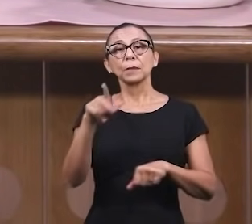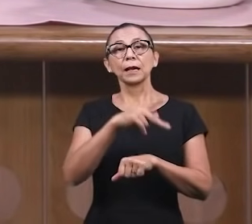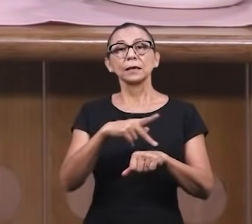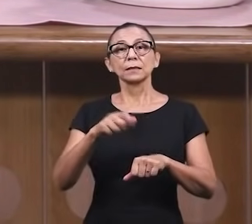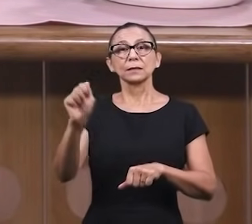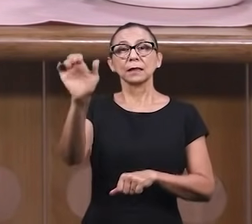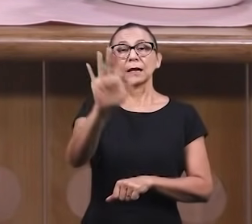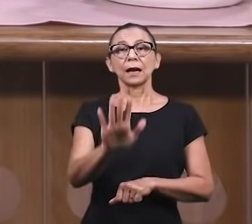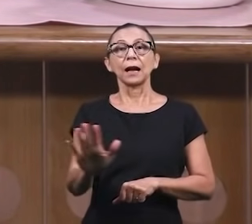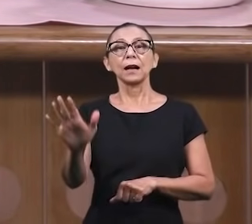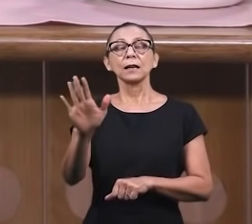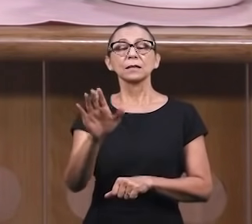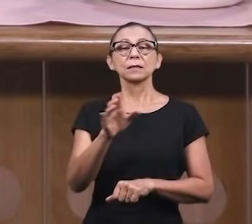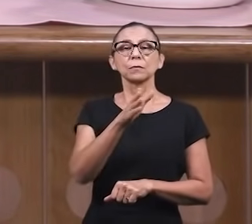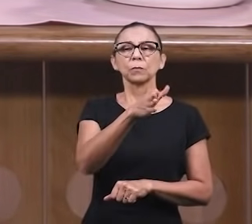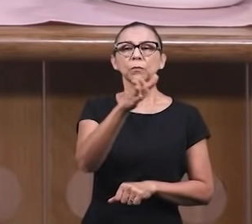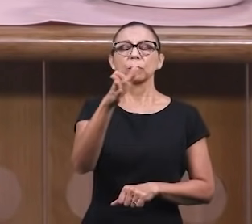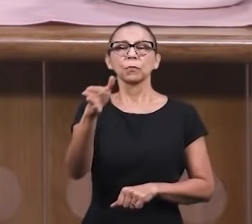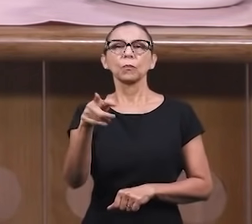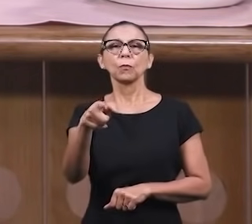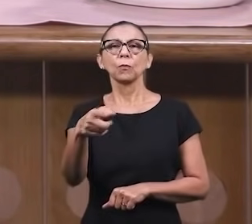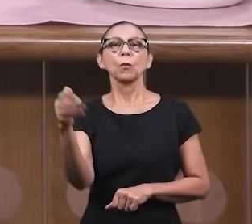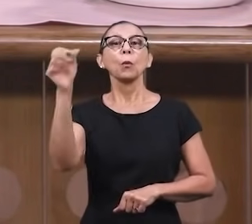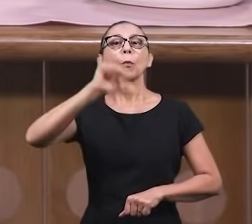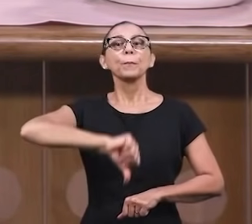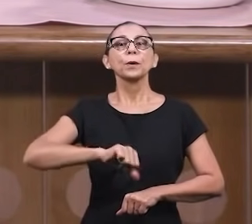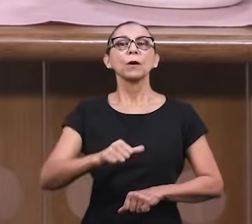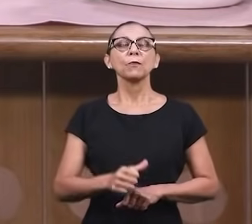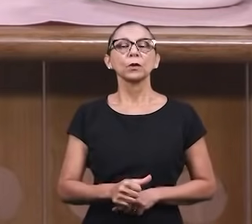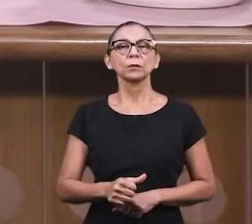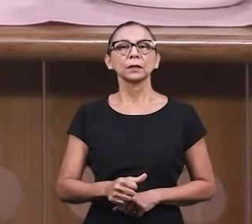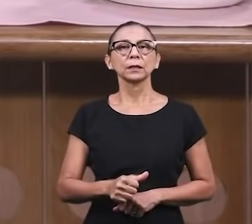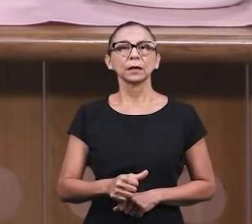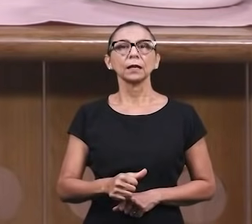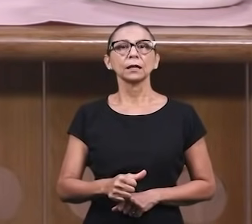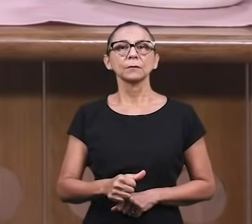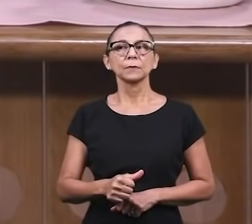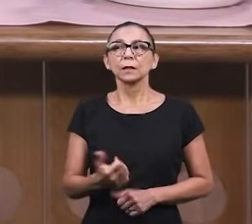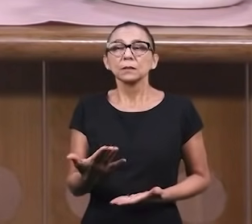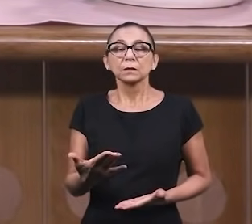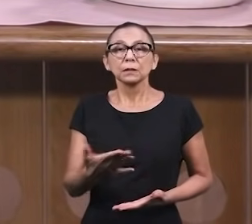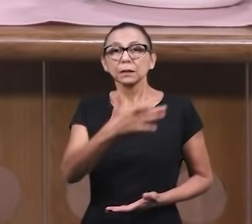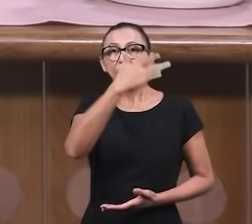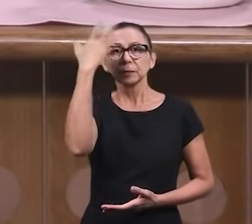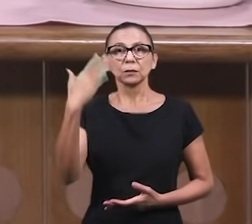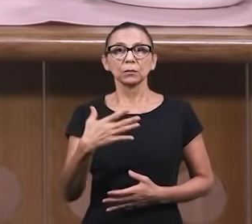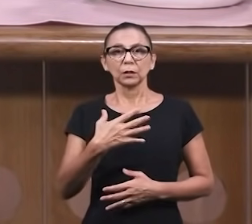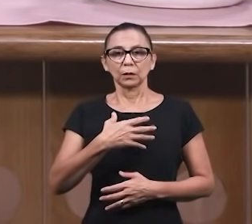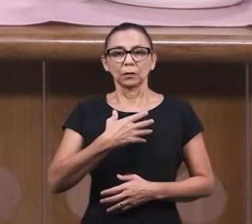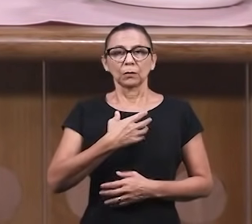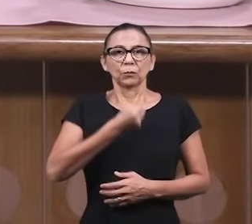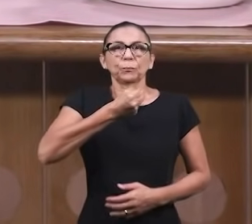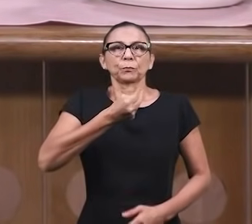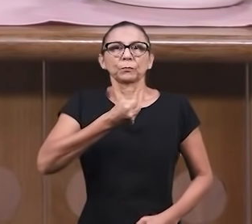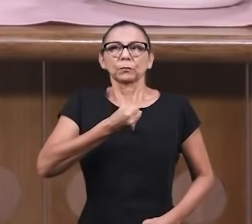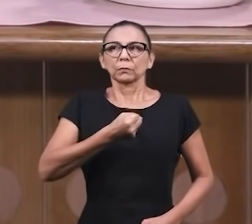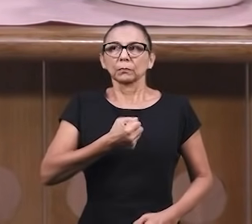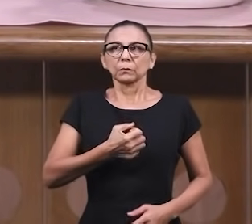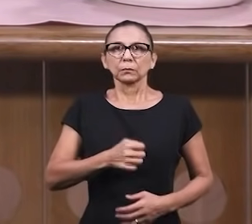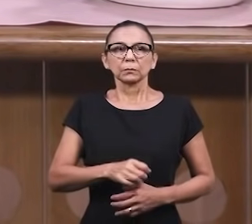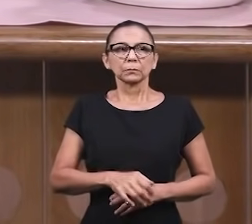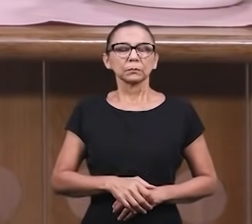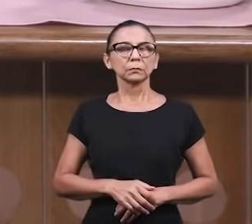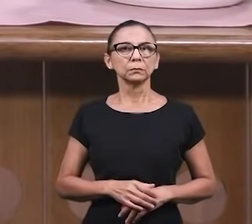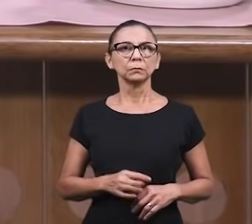principal não foi a pandemia, mas foi o suicídio, que se manteve. Incrível isso. Pessoas. E por que a